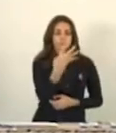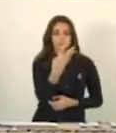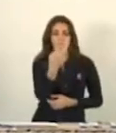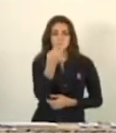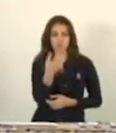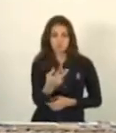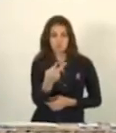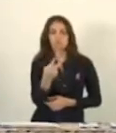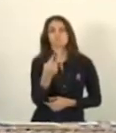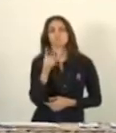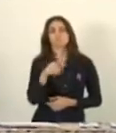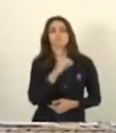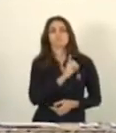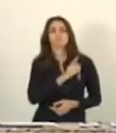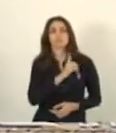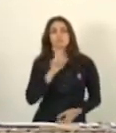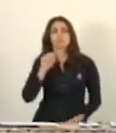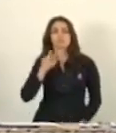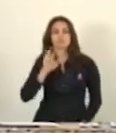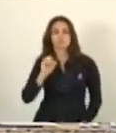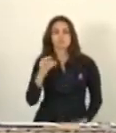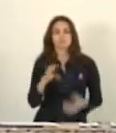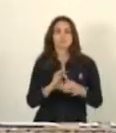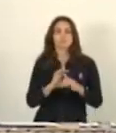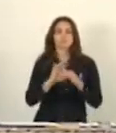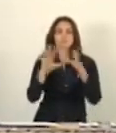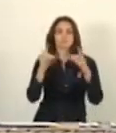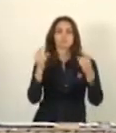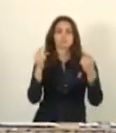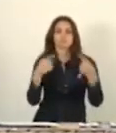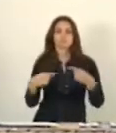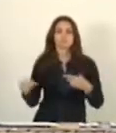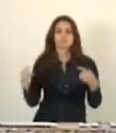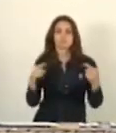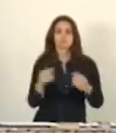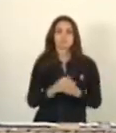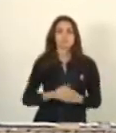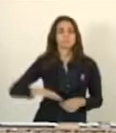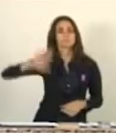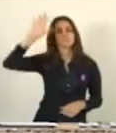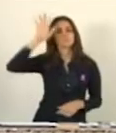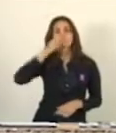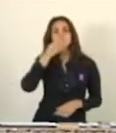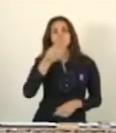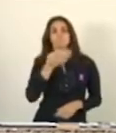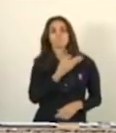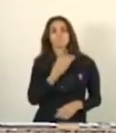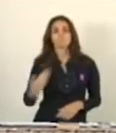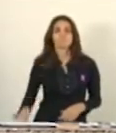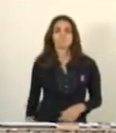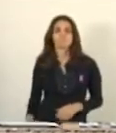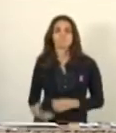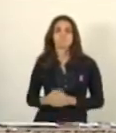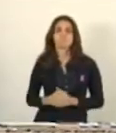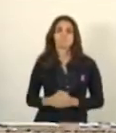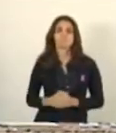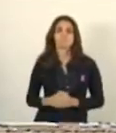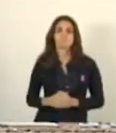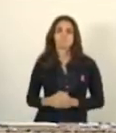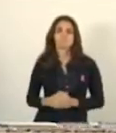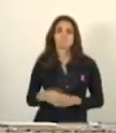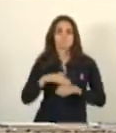242-2021, delegado Danilo Baense. Vou colocar a matéria em discussão. Com a palavra o líder do governo para encaminhar. Senhor presidente,